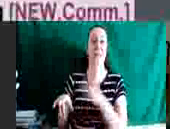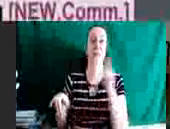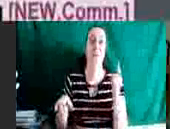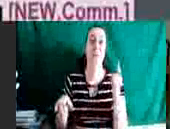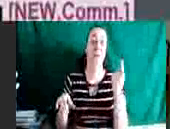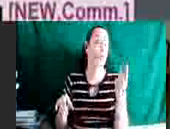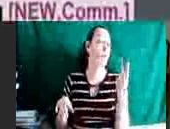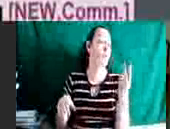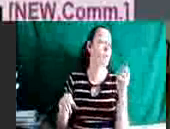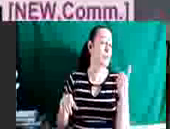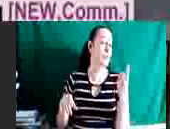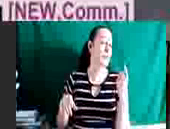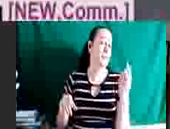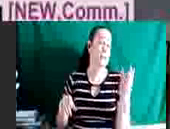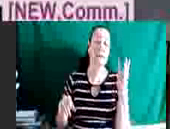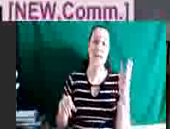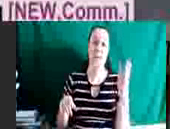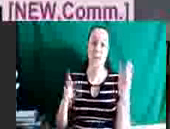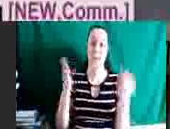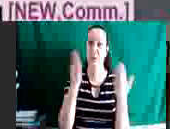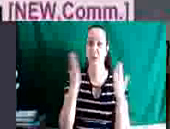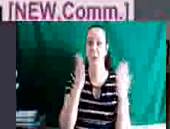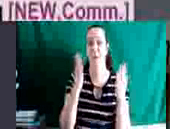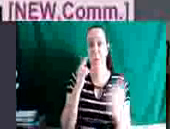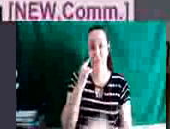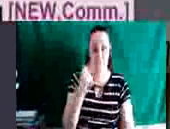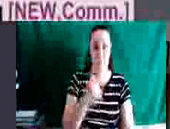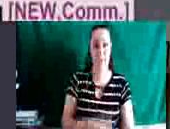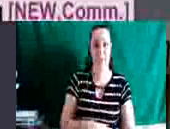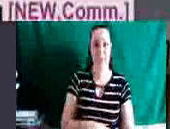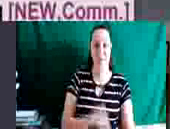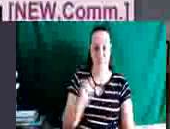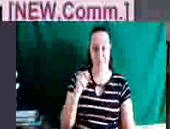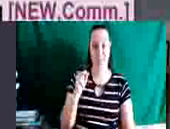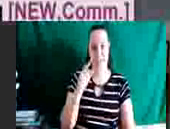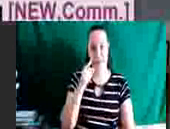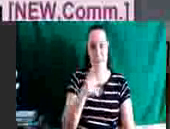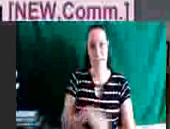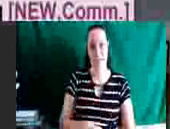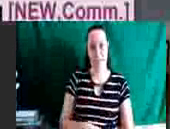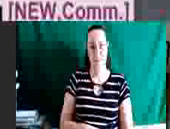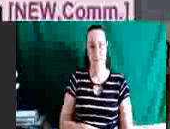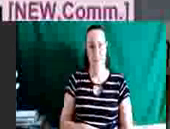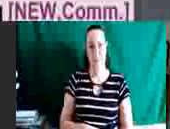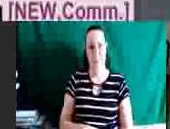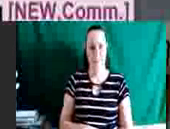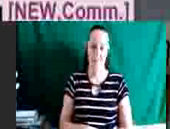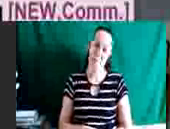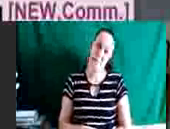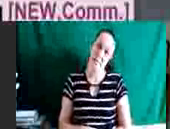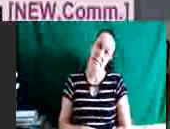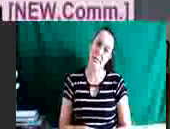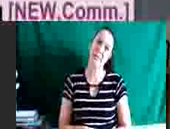terceira. Então, ele caiu em 2017. Né? E aí, quem foi para o terceiro lugar em